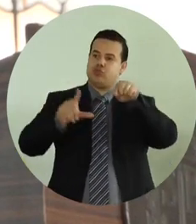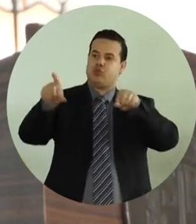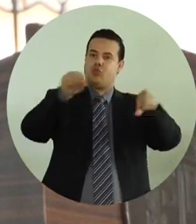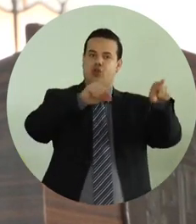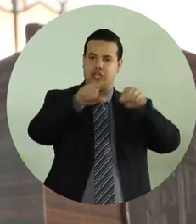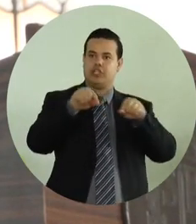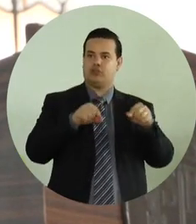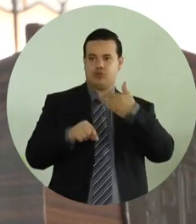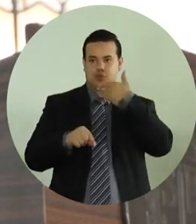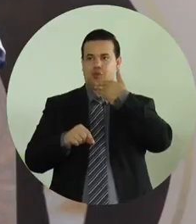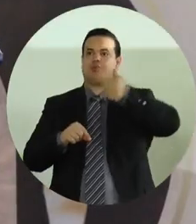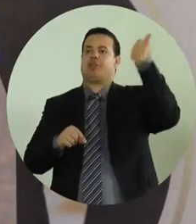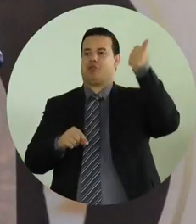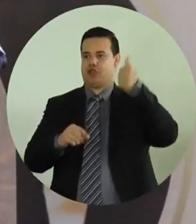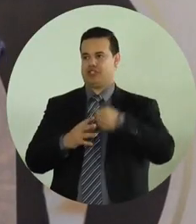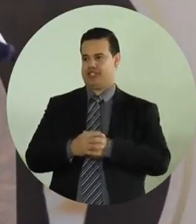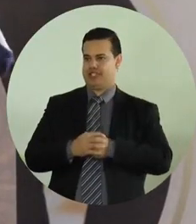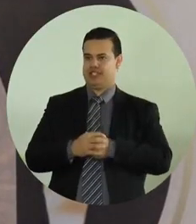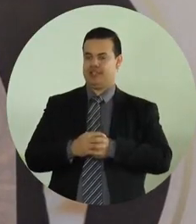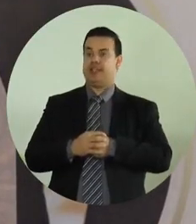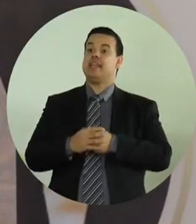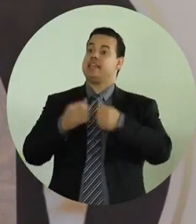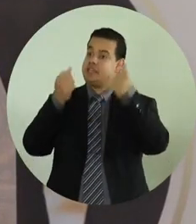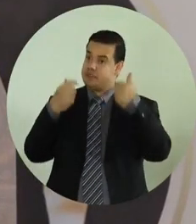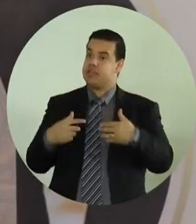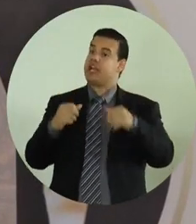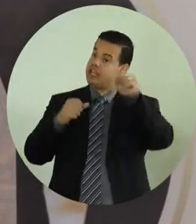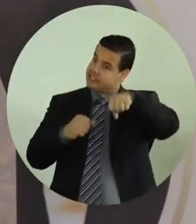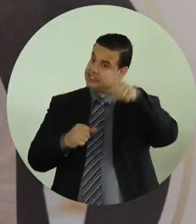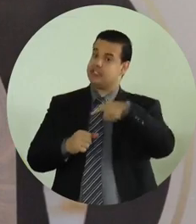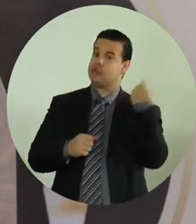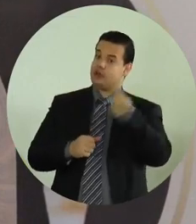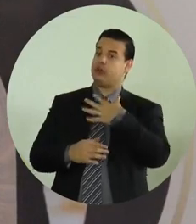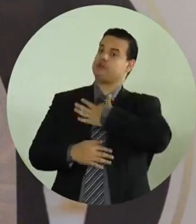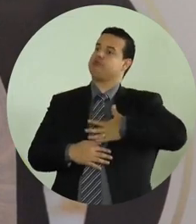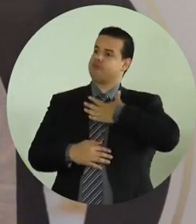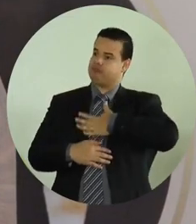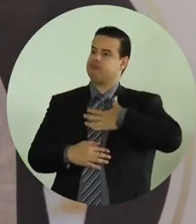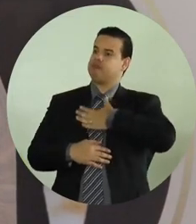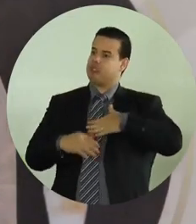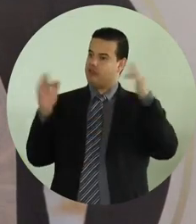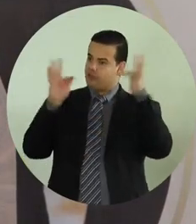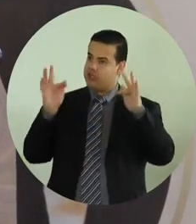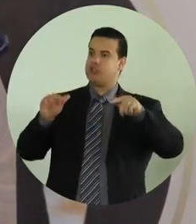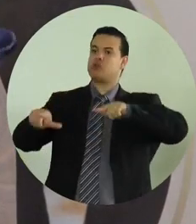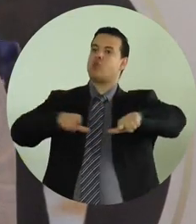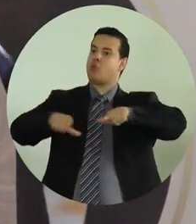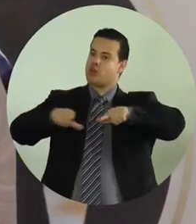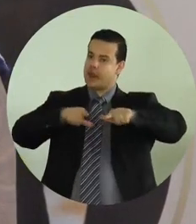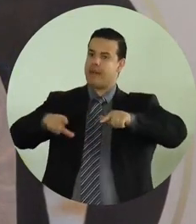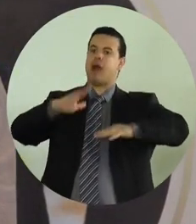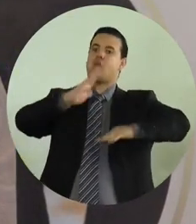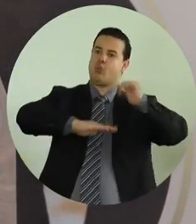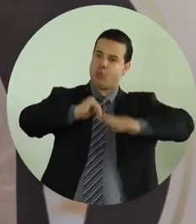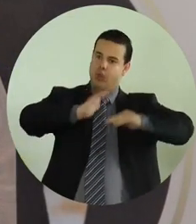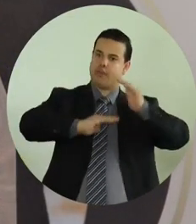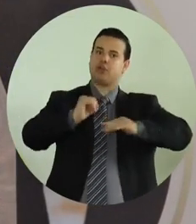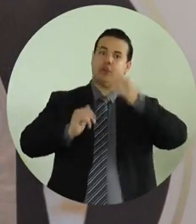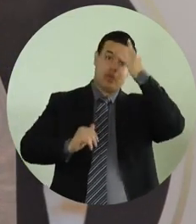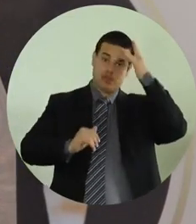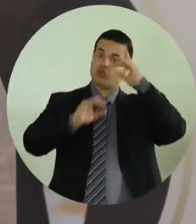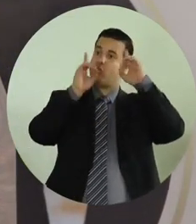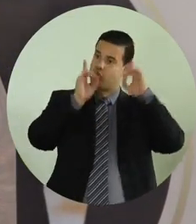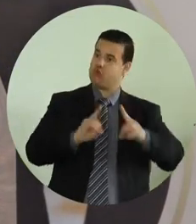elencados como os melhores. E dizer, sim, nós estamos muito satisfeitos com o trabalho, com a mão de obra da pessoa com